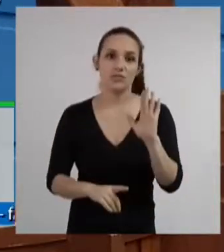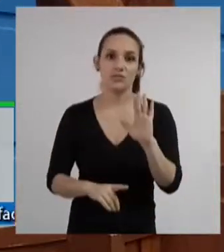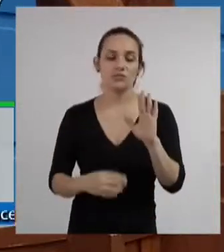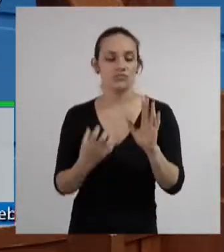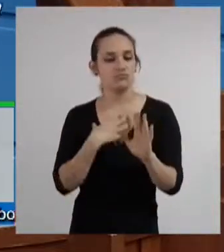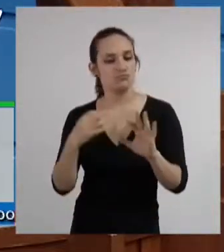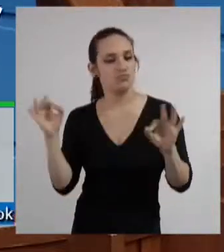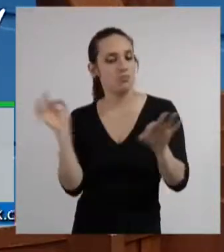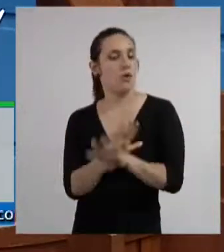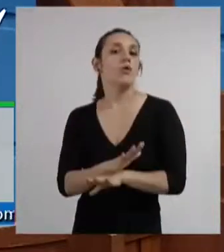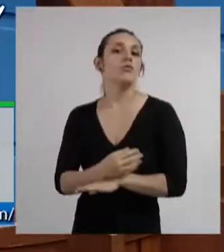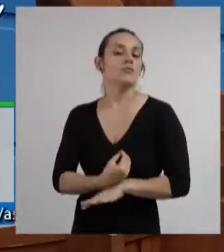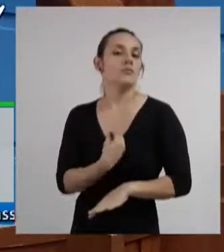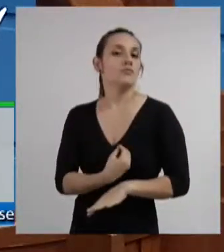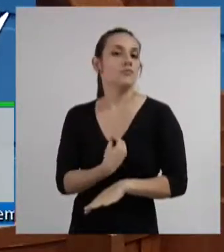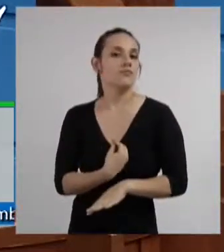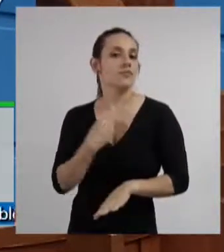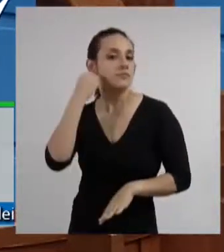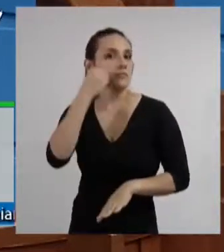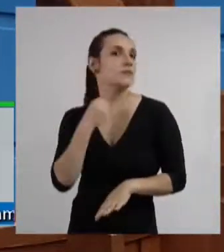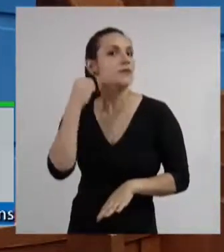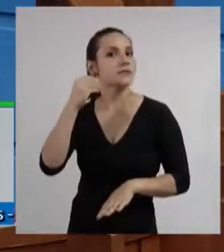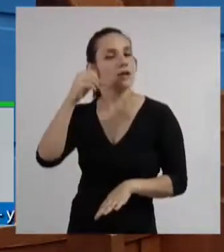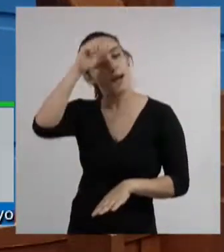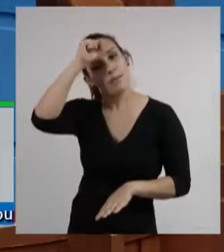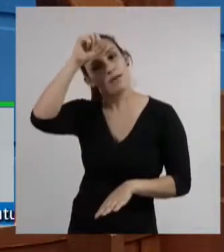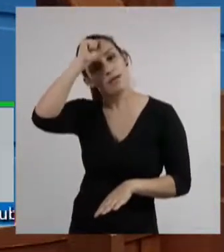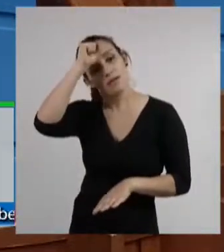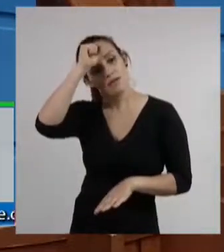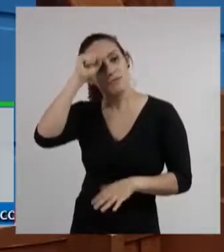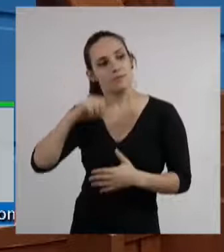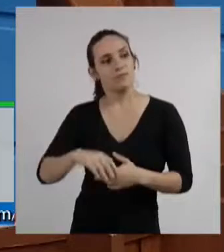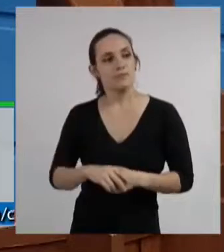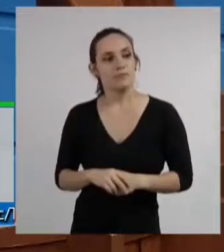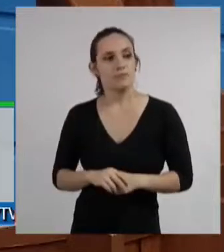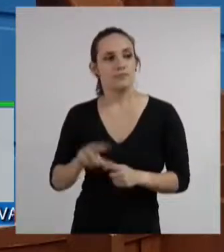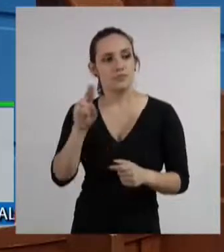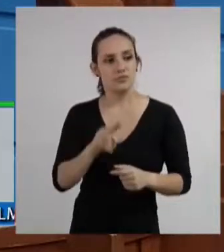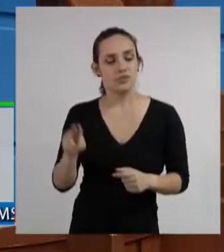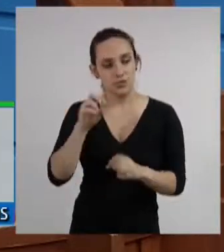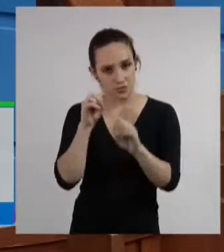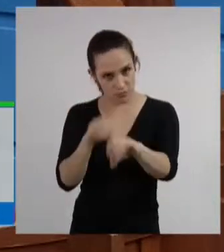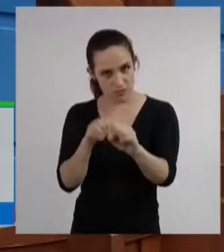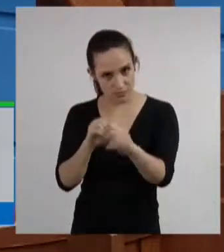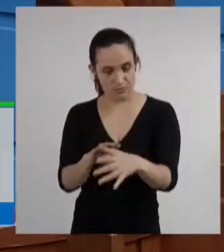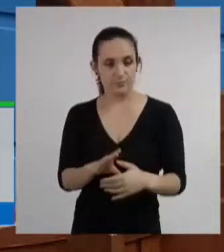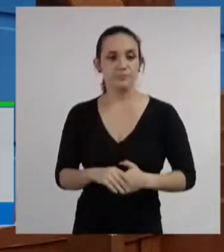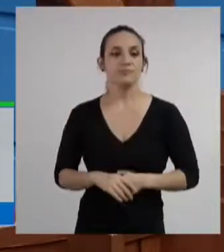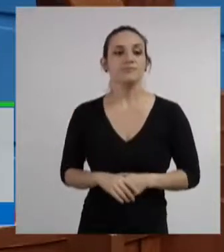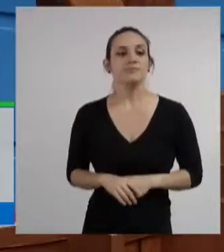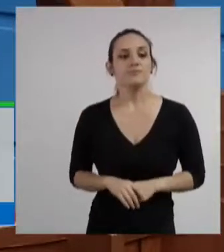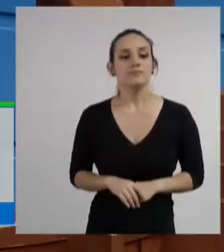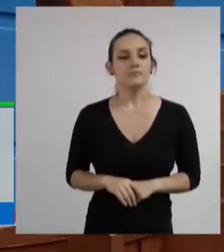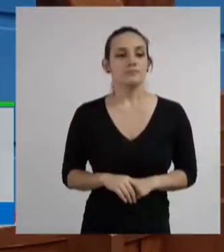a vida através do estudo, através da educação.